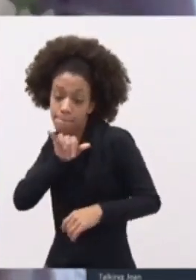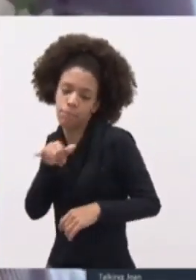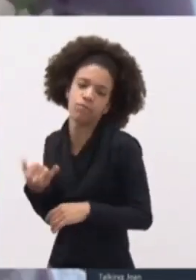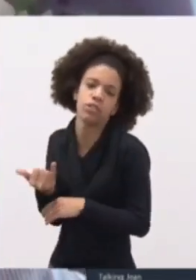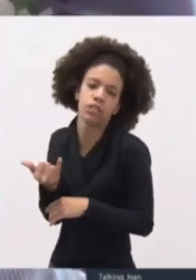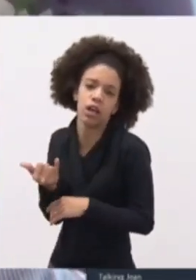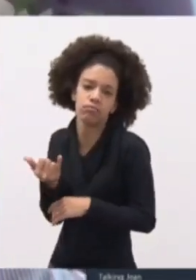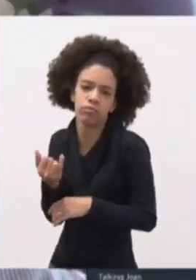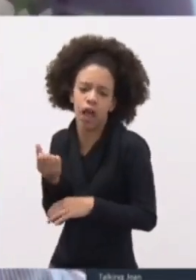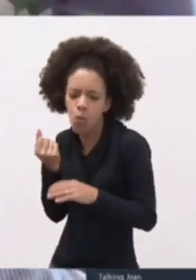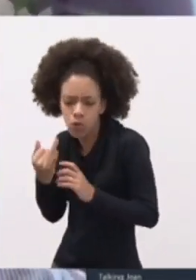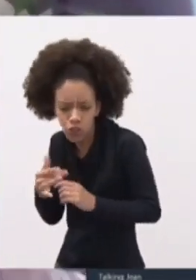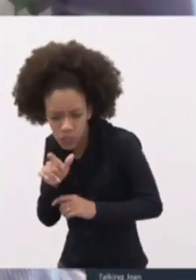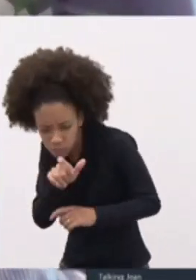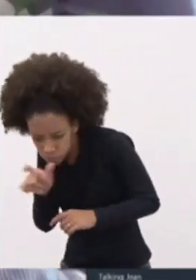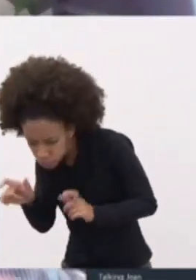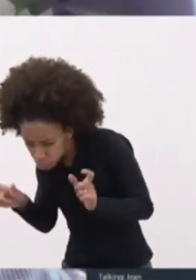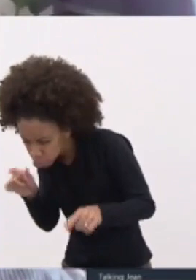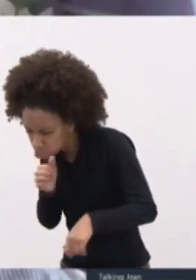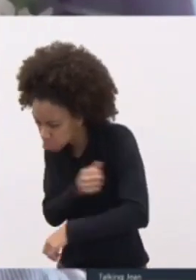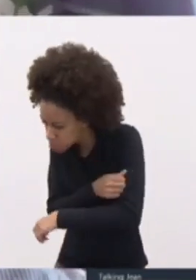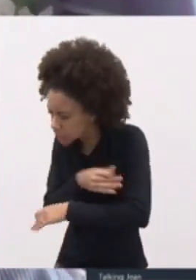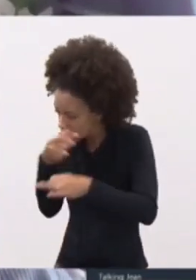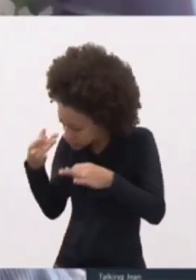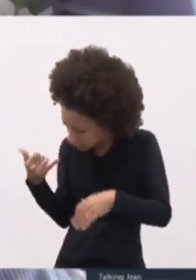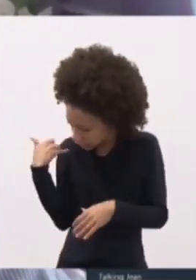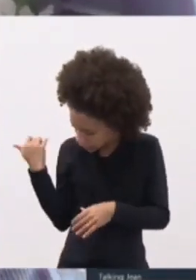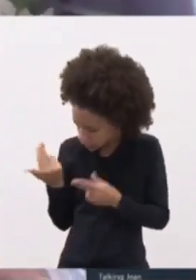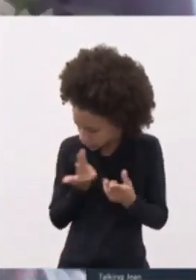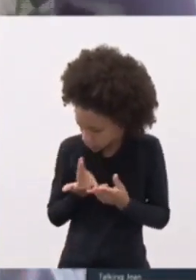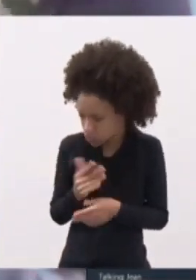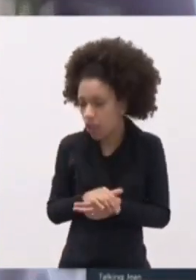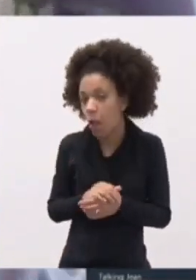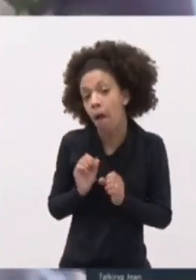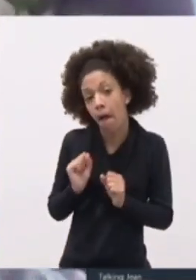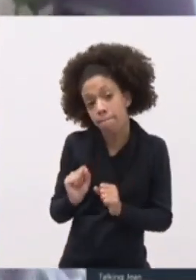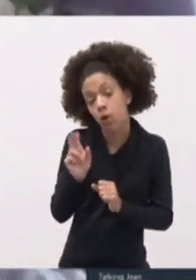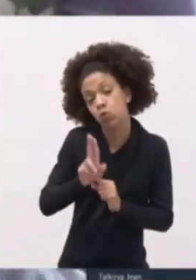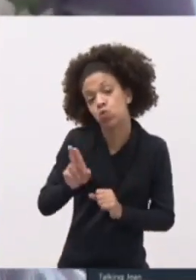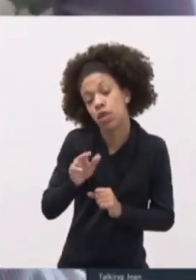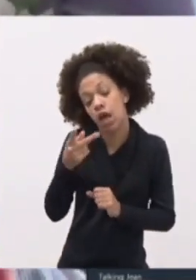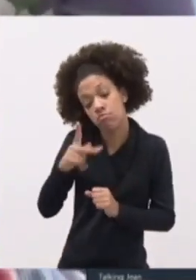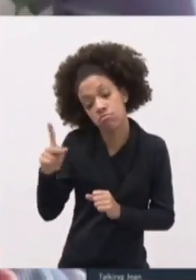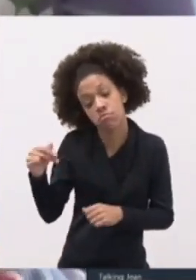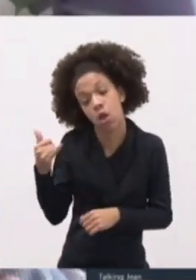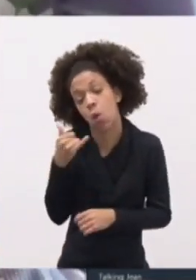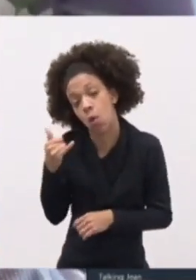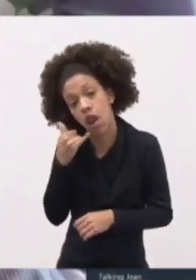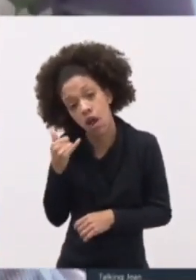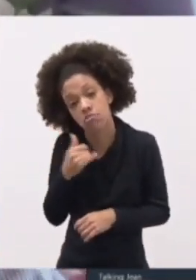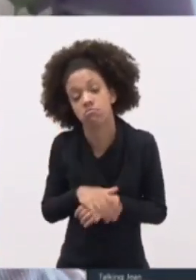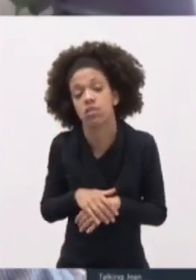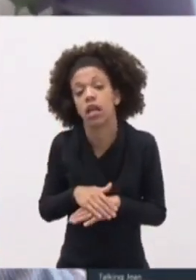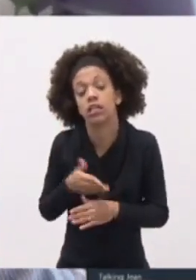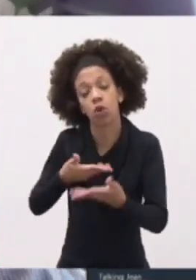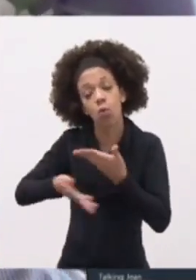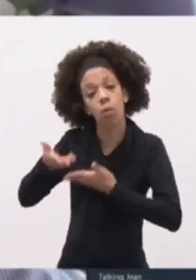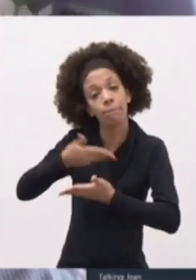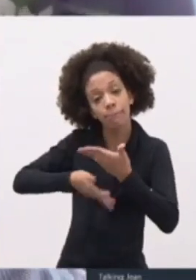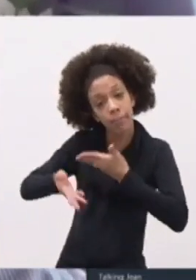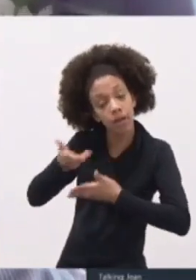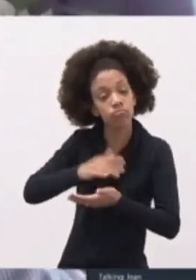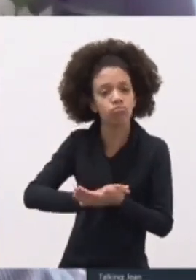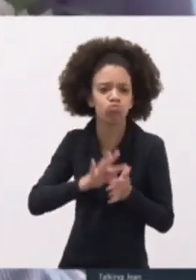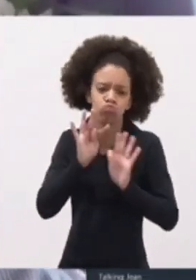quantidade de alunos que eu tenho, se tiver na idade certa, eu posso pedir para que eles usem os celulares deles e eu